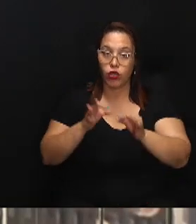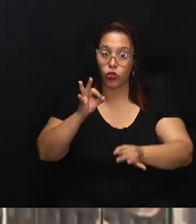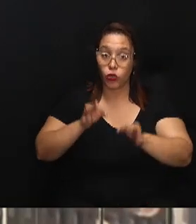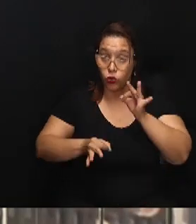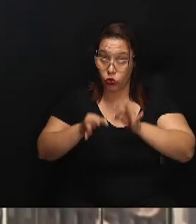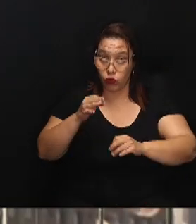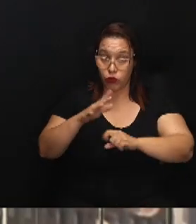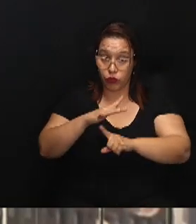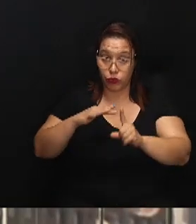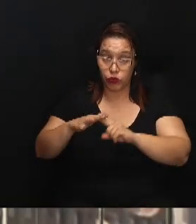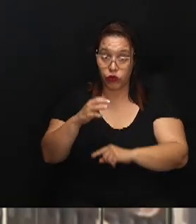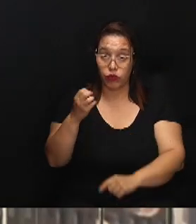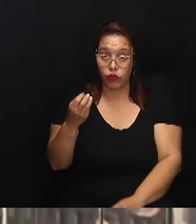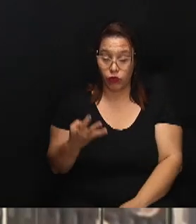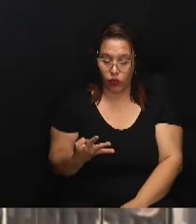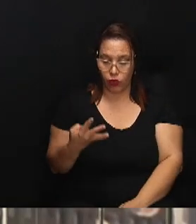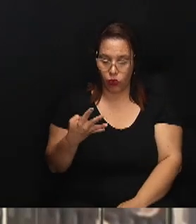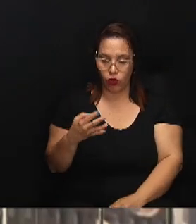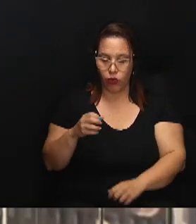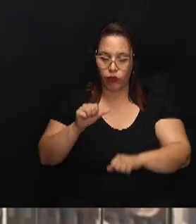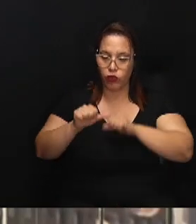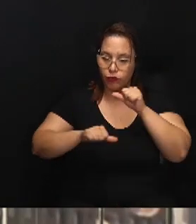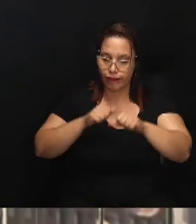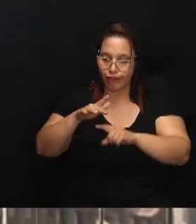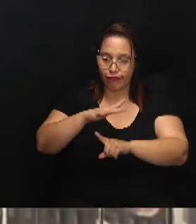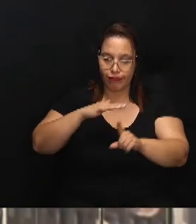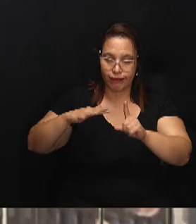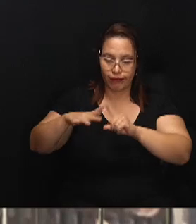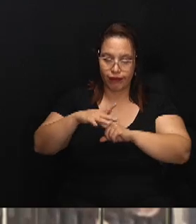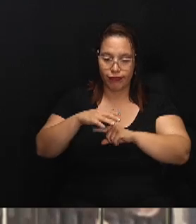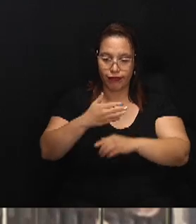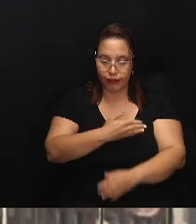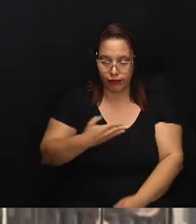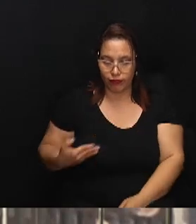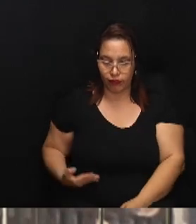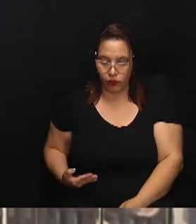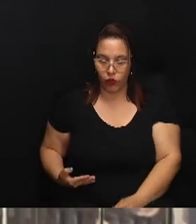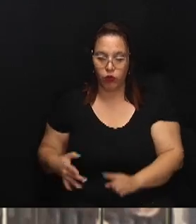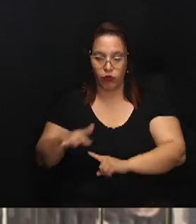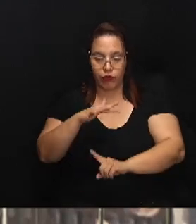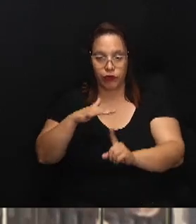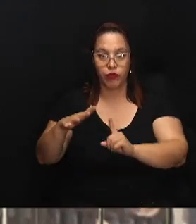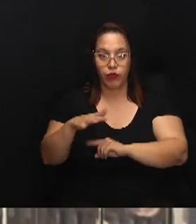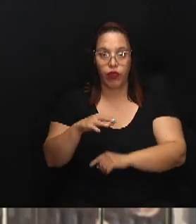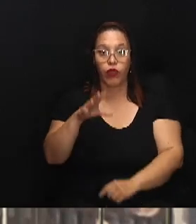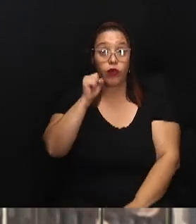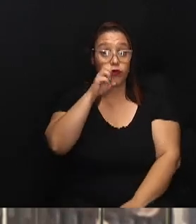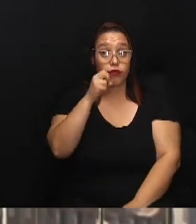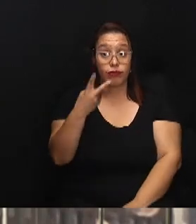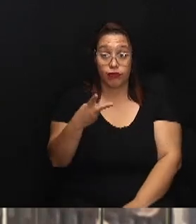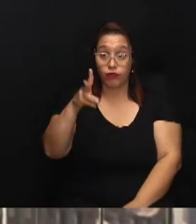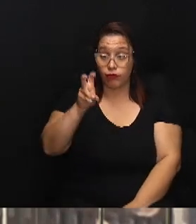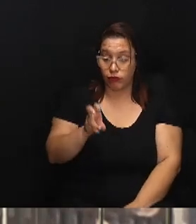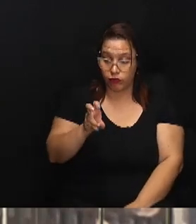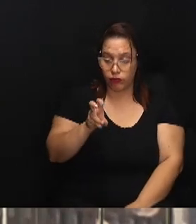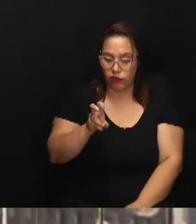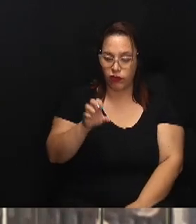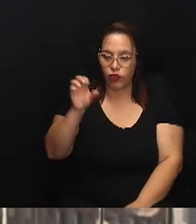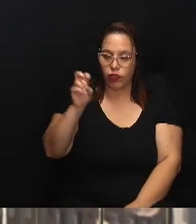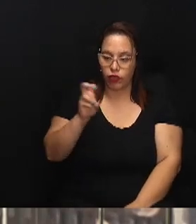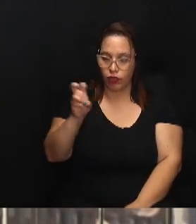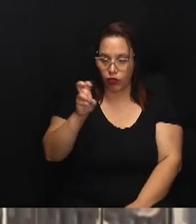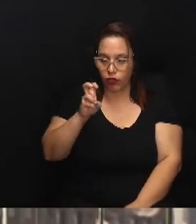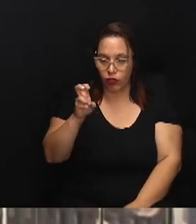climática, e os eixos da transformação ecológica e da governança ambiental. E sábado, dia 25, será a vez da 5ª